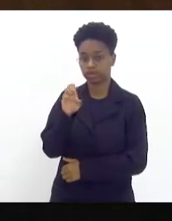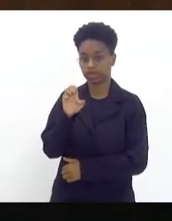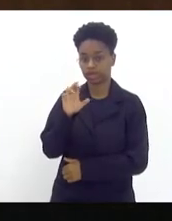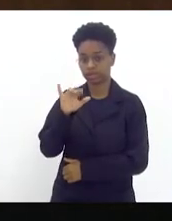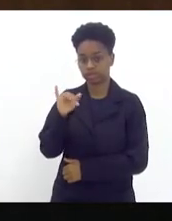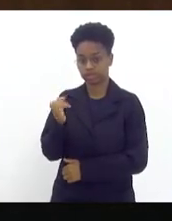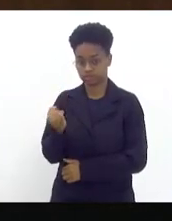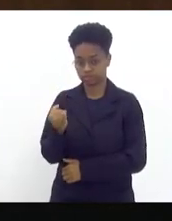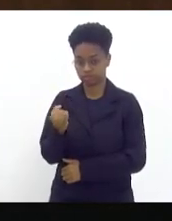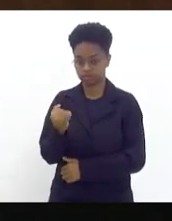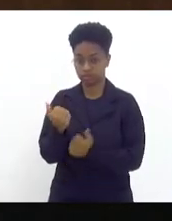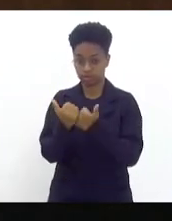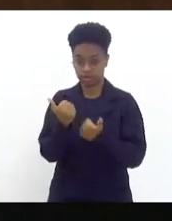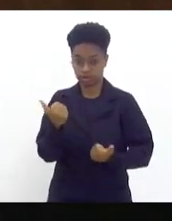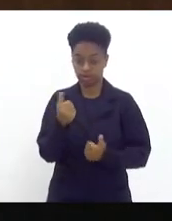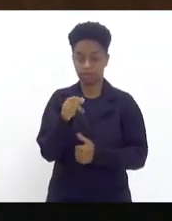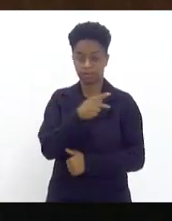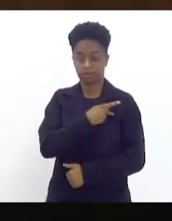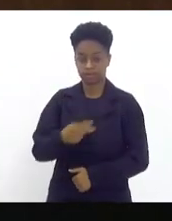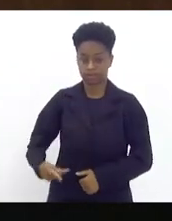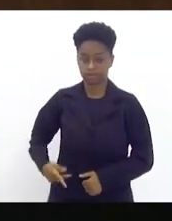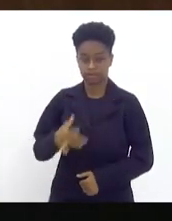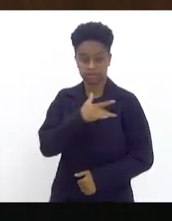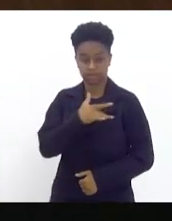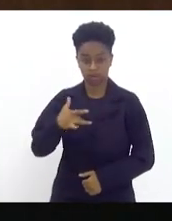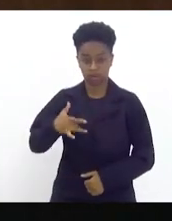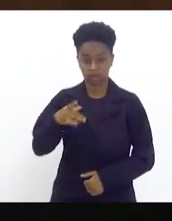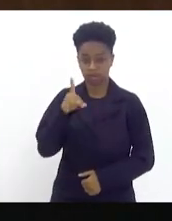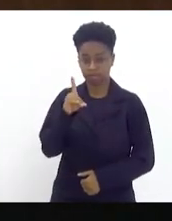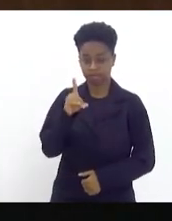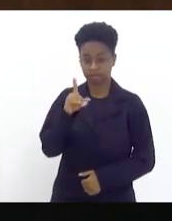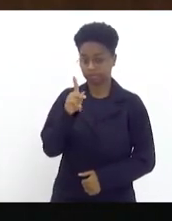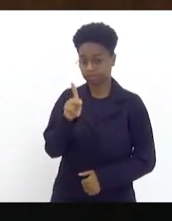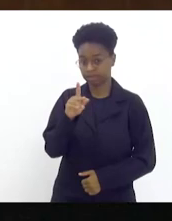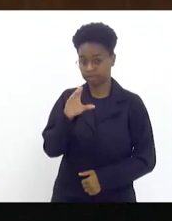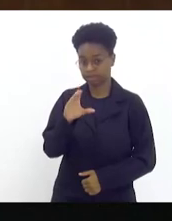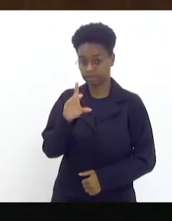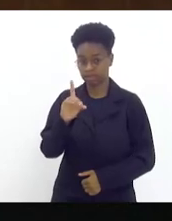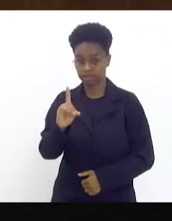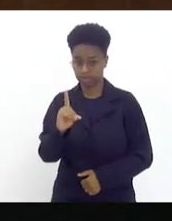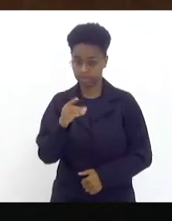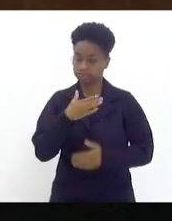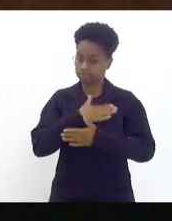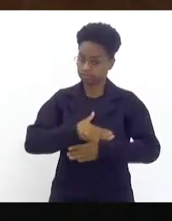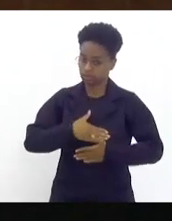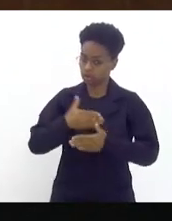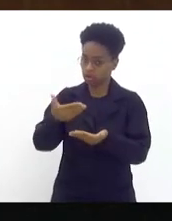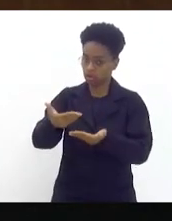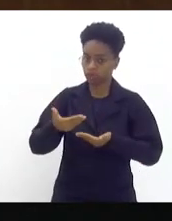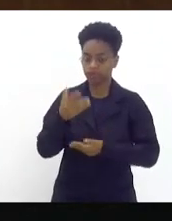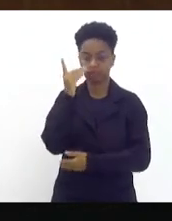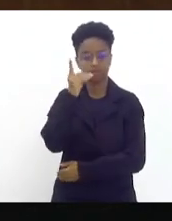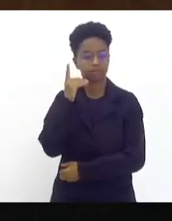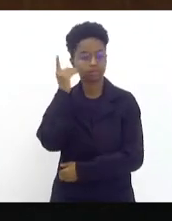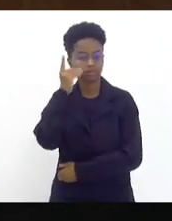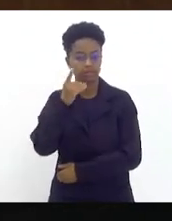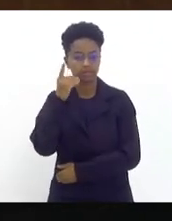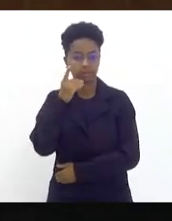vice-presidência de saúde pcd tem o prazer de convidar os deputados para